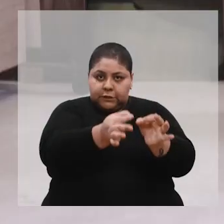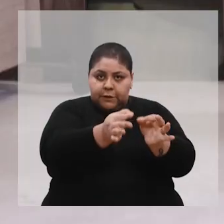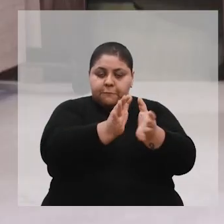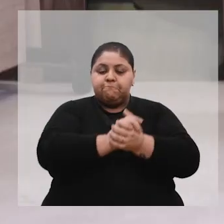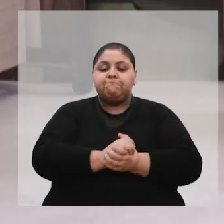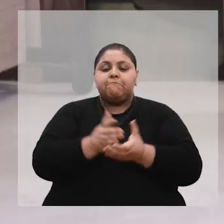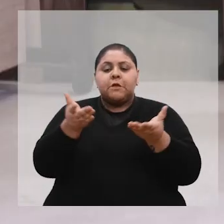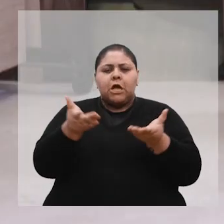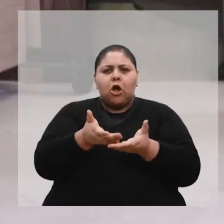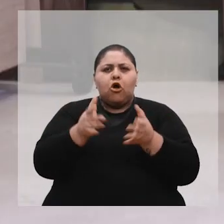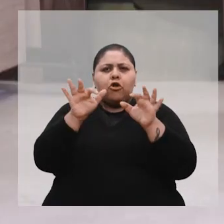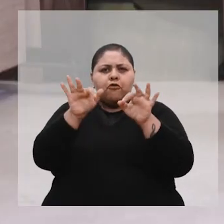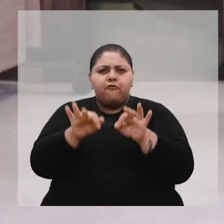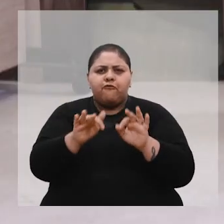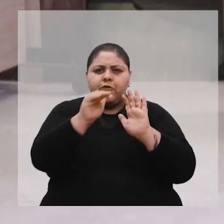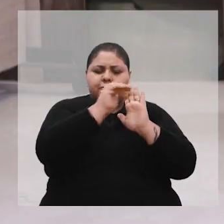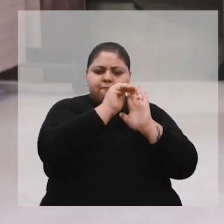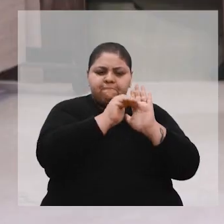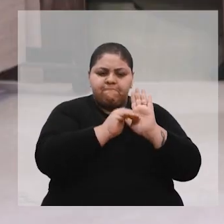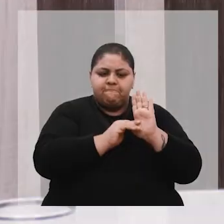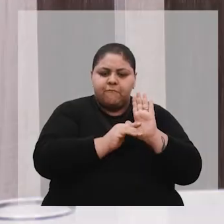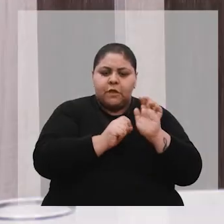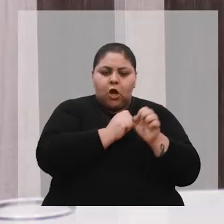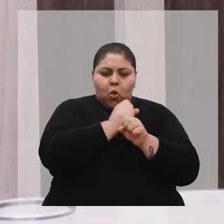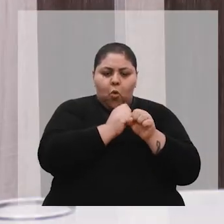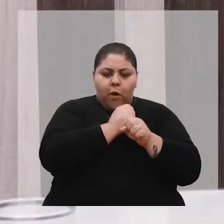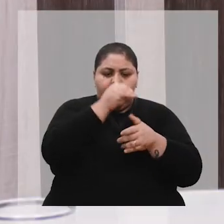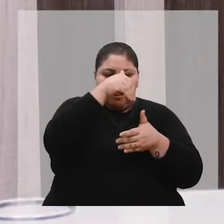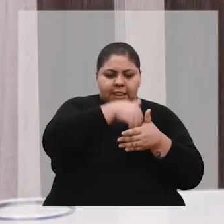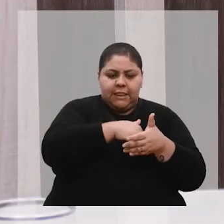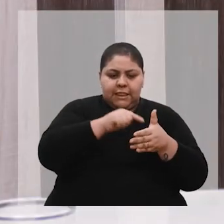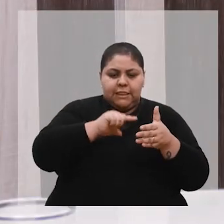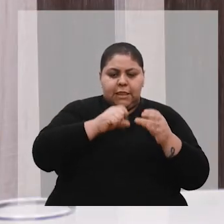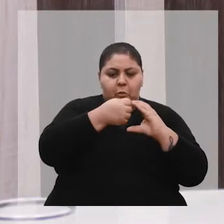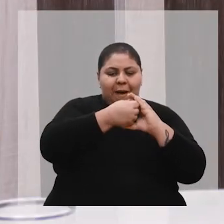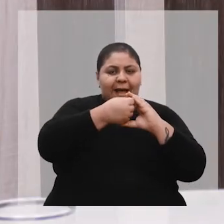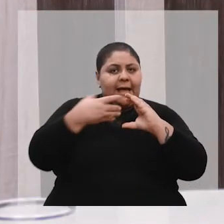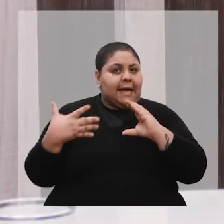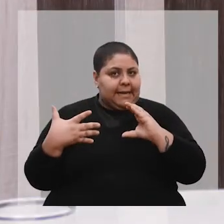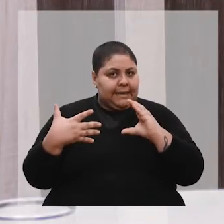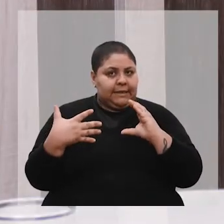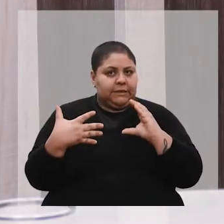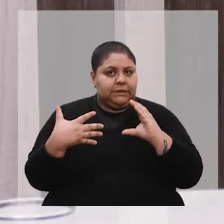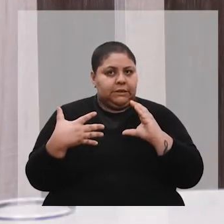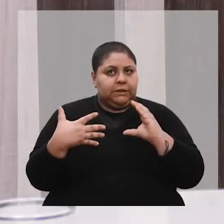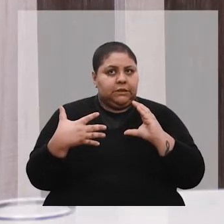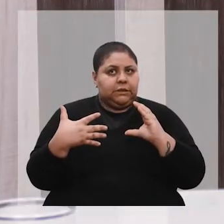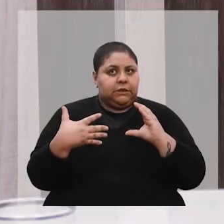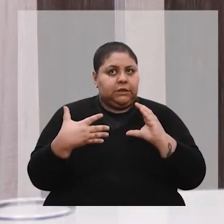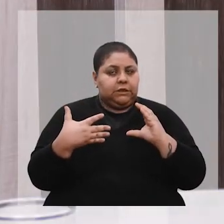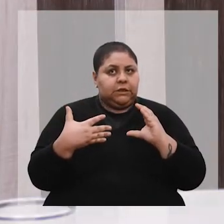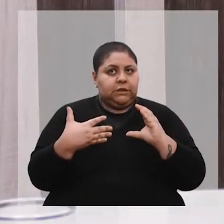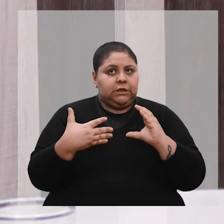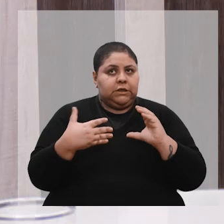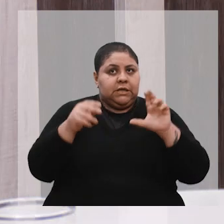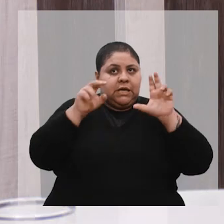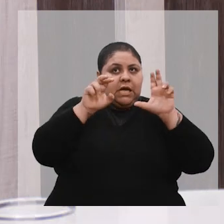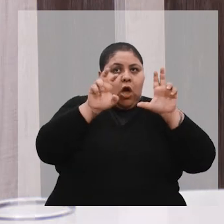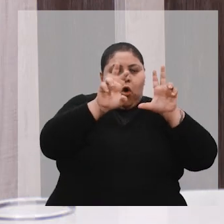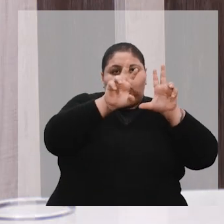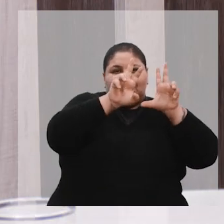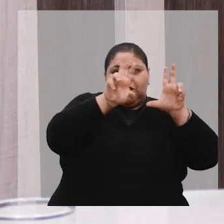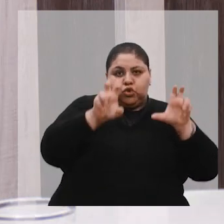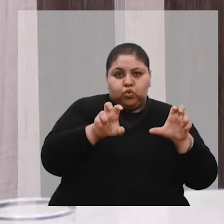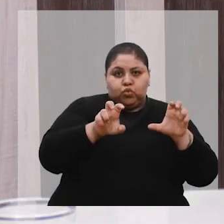Nessa reta final de programa, vereador, o ano eleitoral ele tem uma característica de que a pauta legislativa